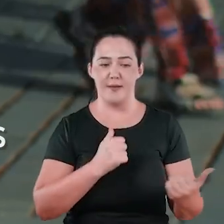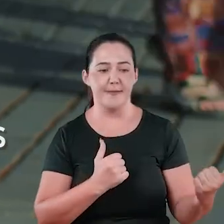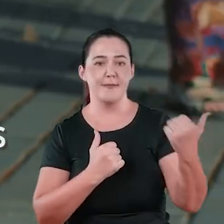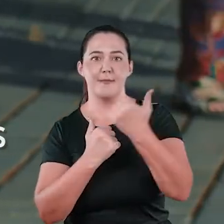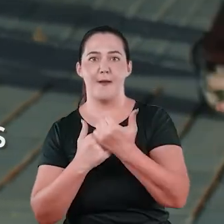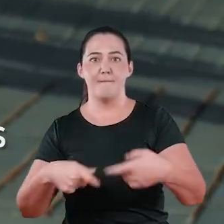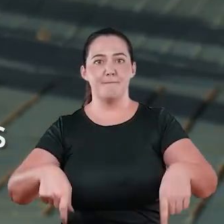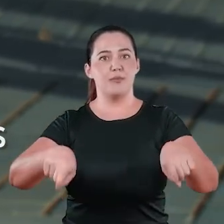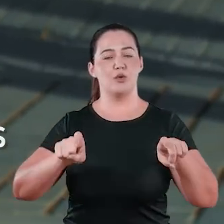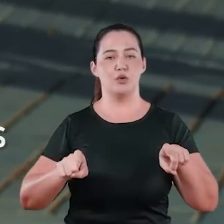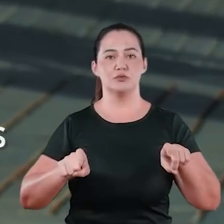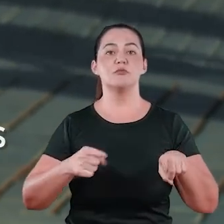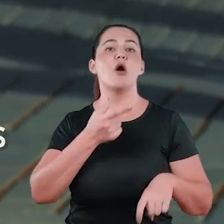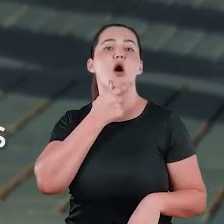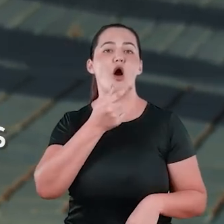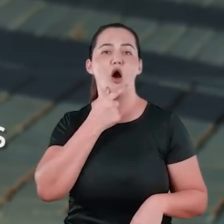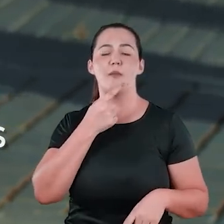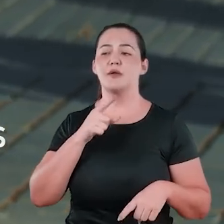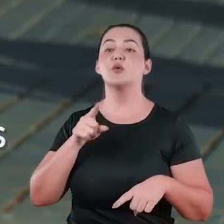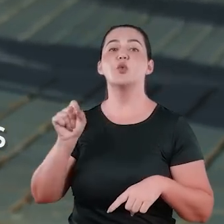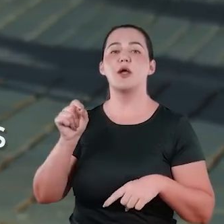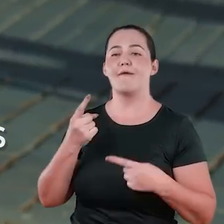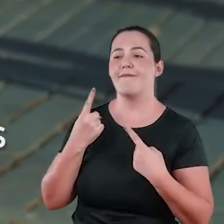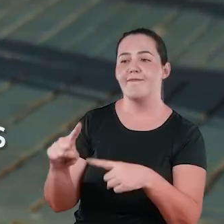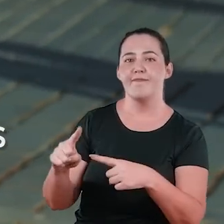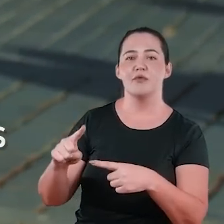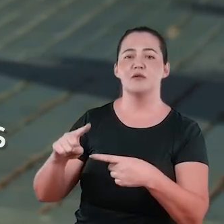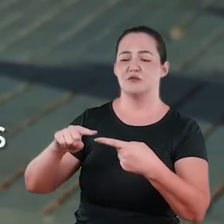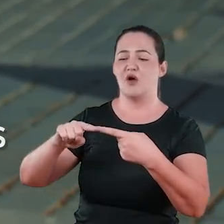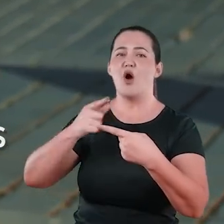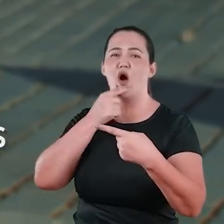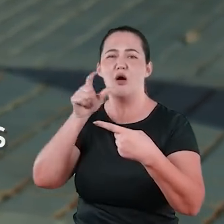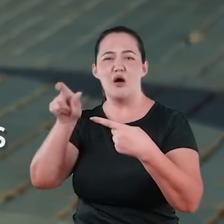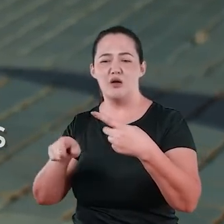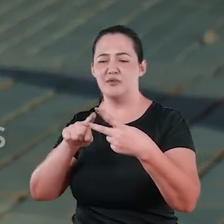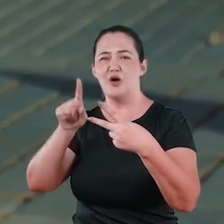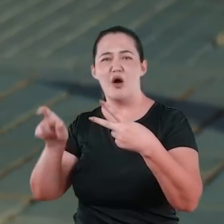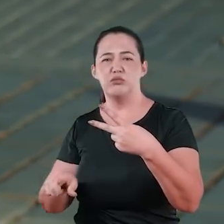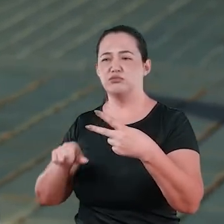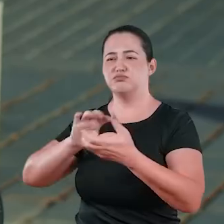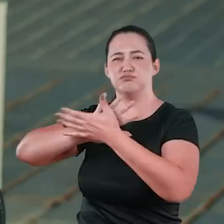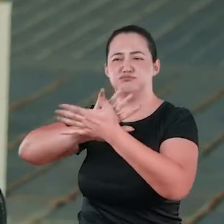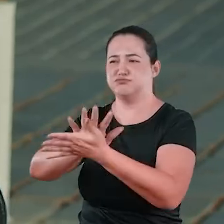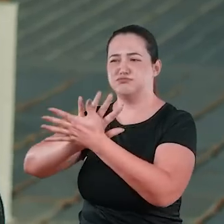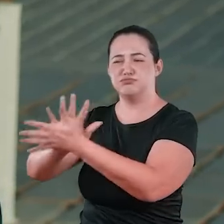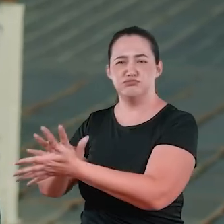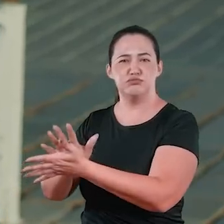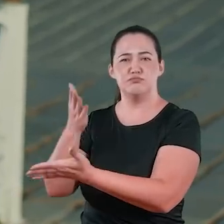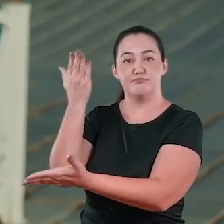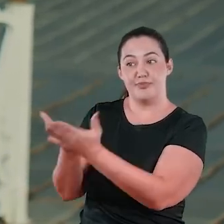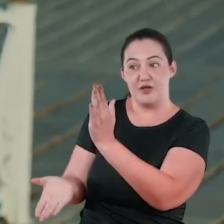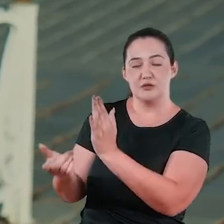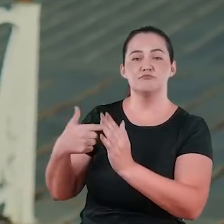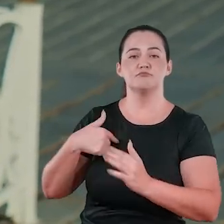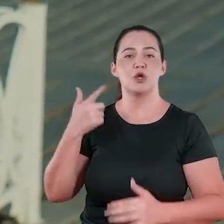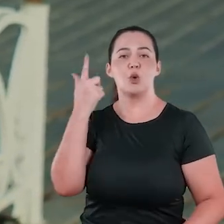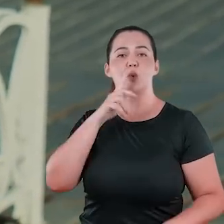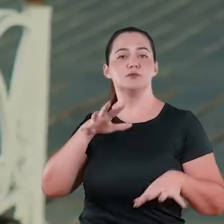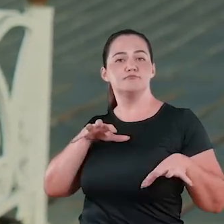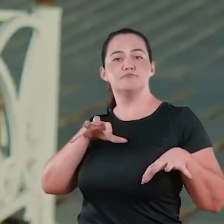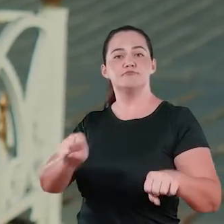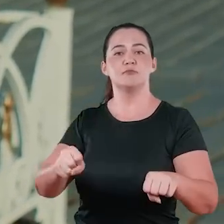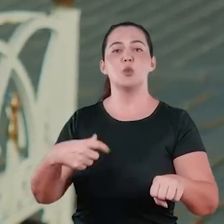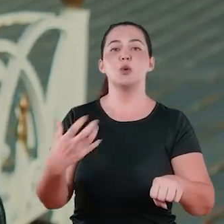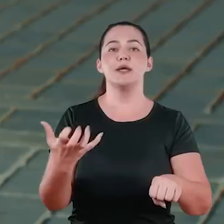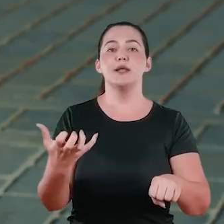ele fez. Ele lutou contra Licínio, contra Maxêncio, e ele queria a todo custo ter os políticos